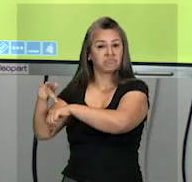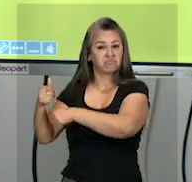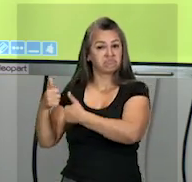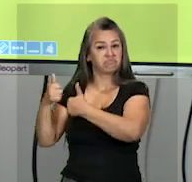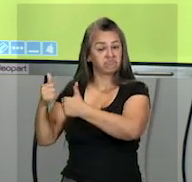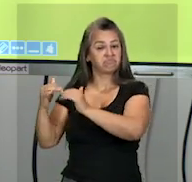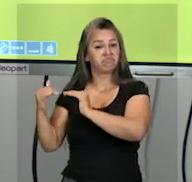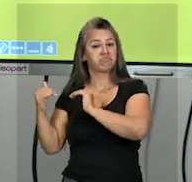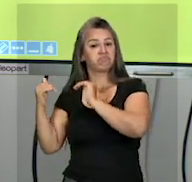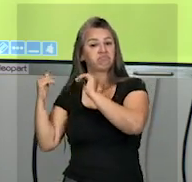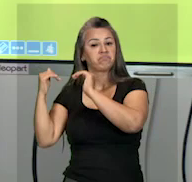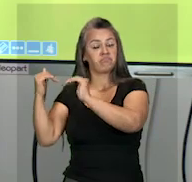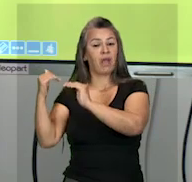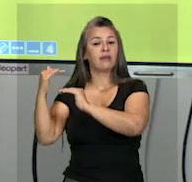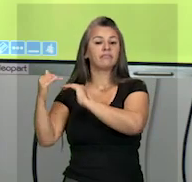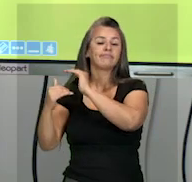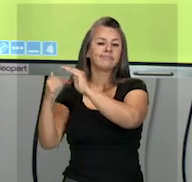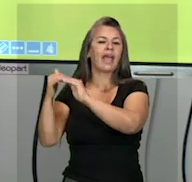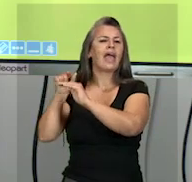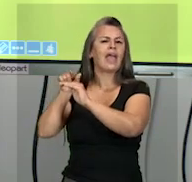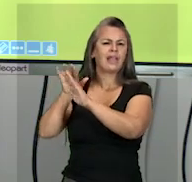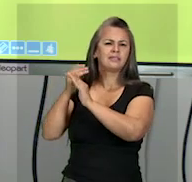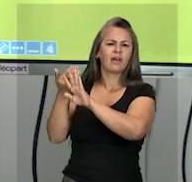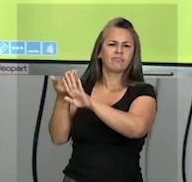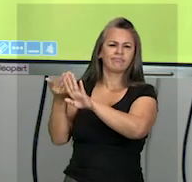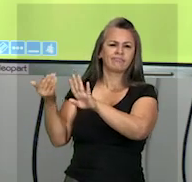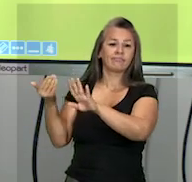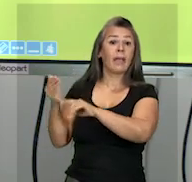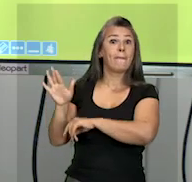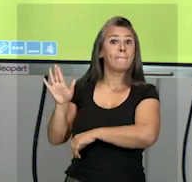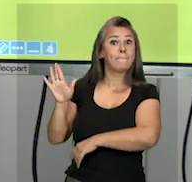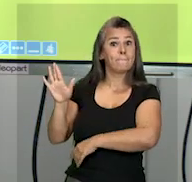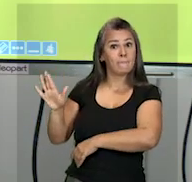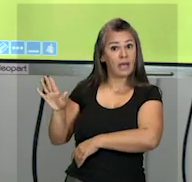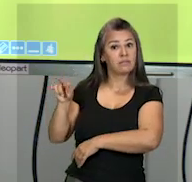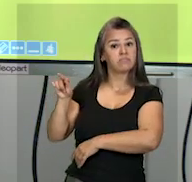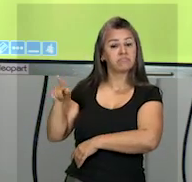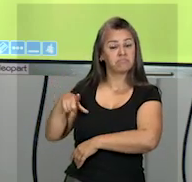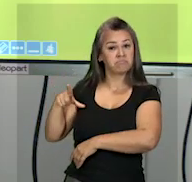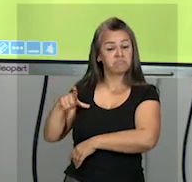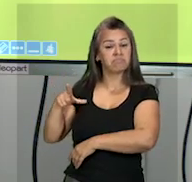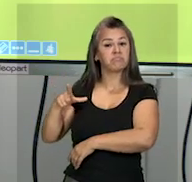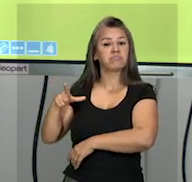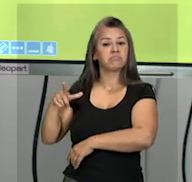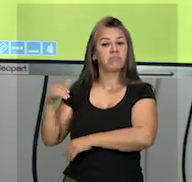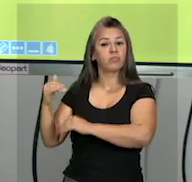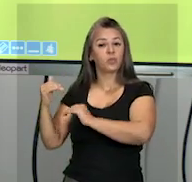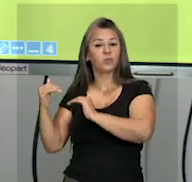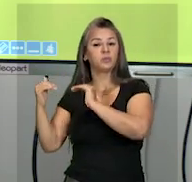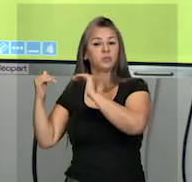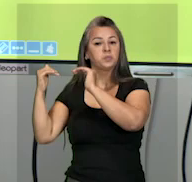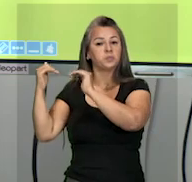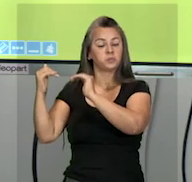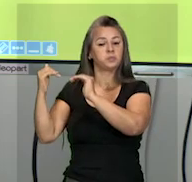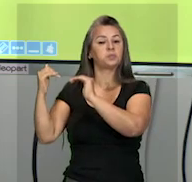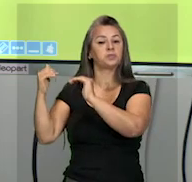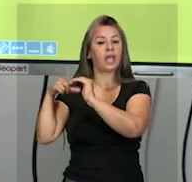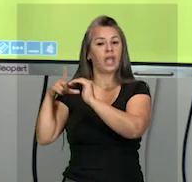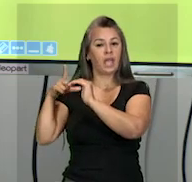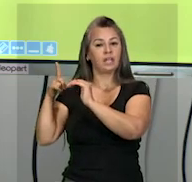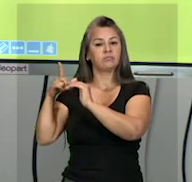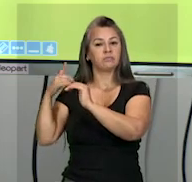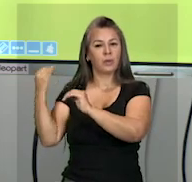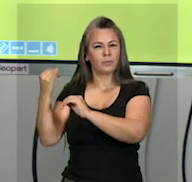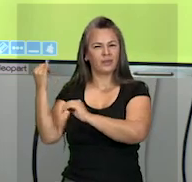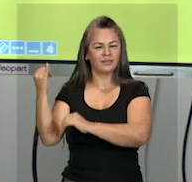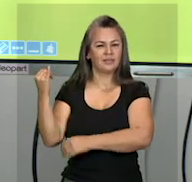E embora eles estejam muito isolados no mundo, os australianos e os neozelandeses eles têm uma presença significativa nas artes. Às vezes a